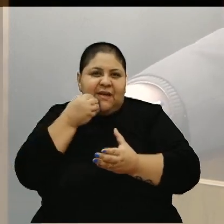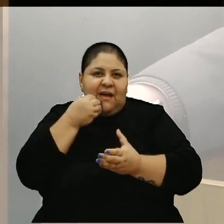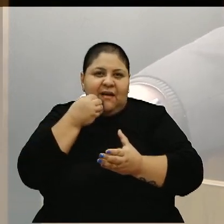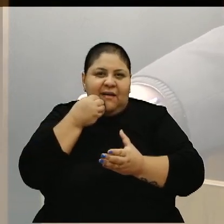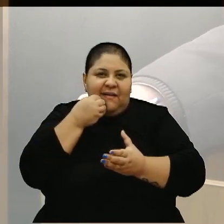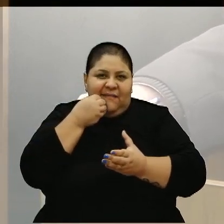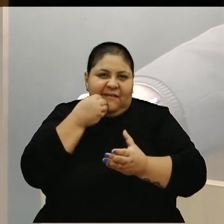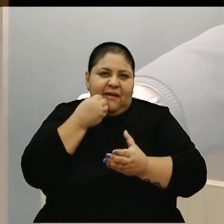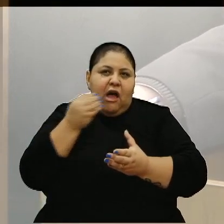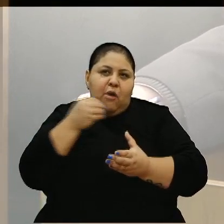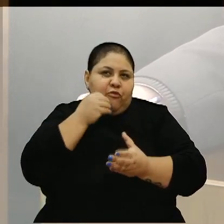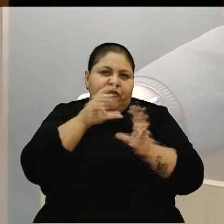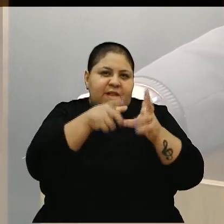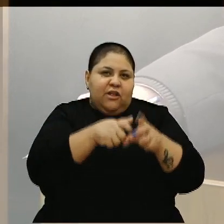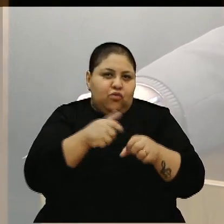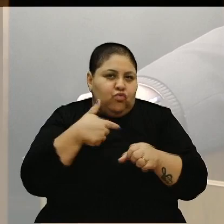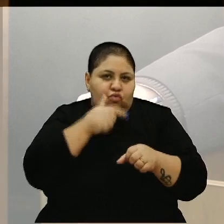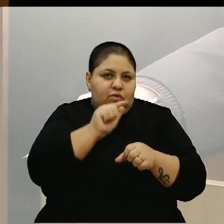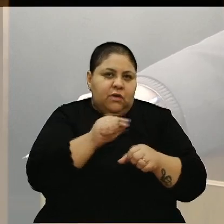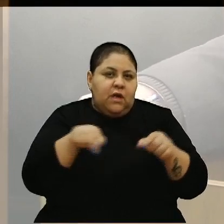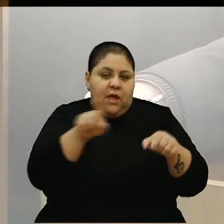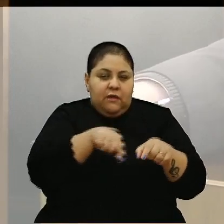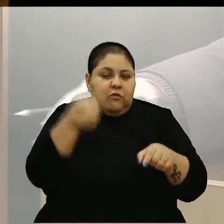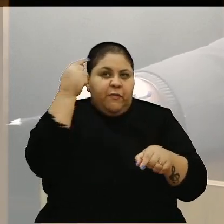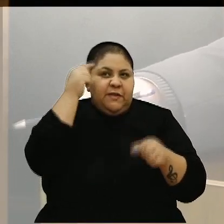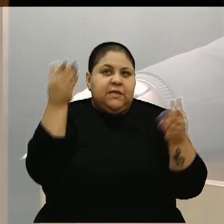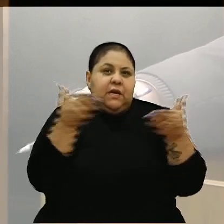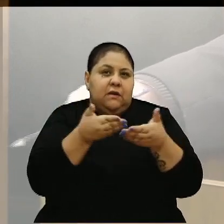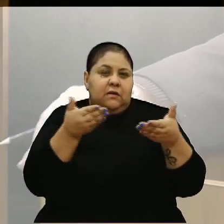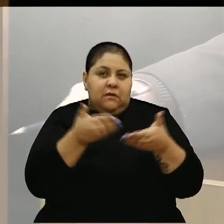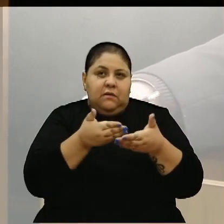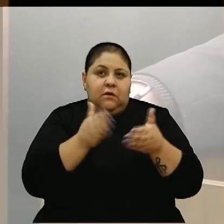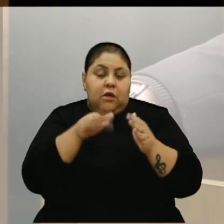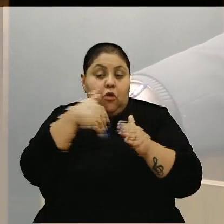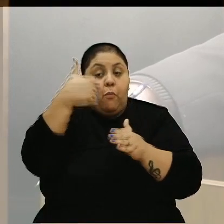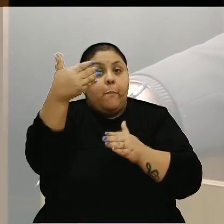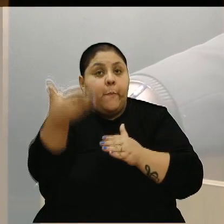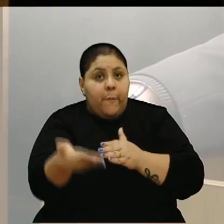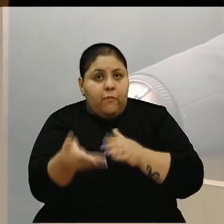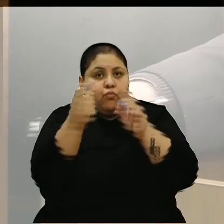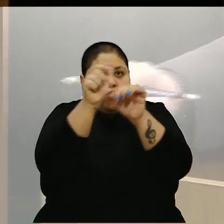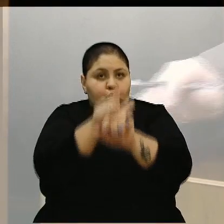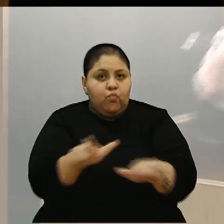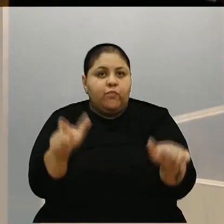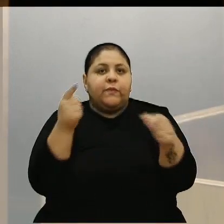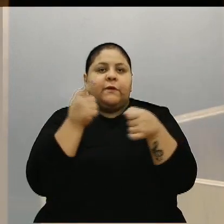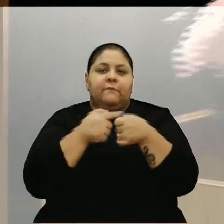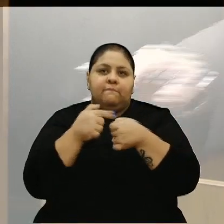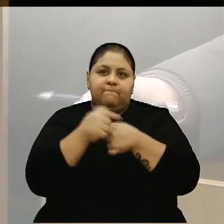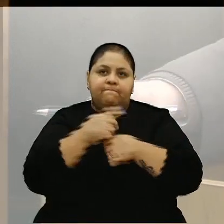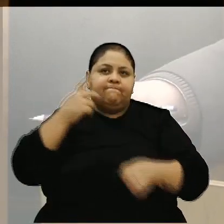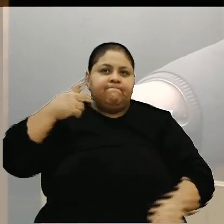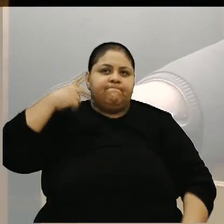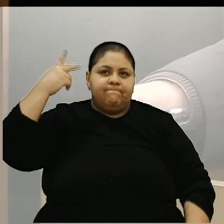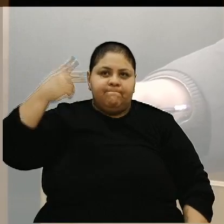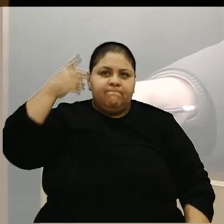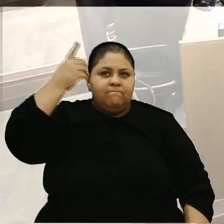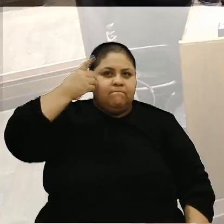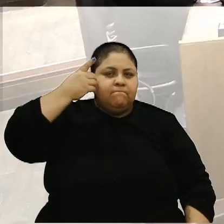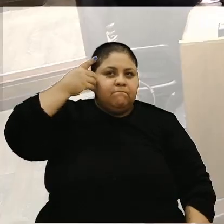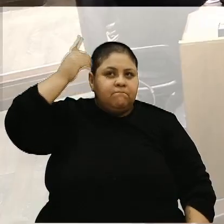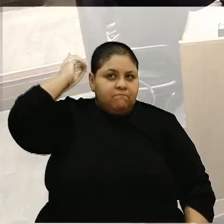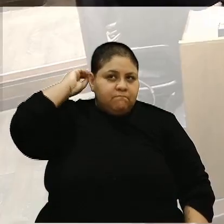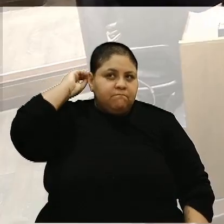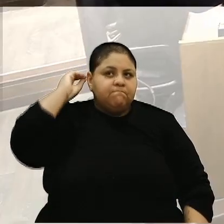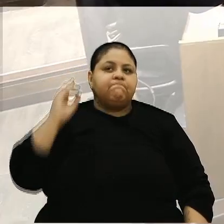nova, mas é isso que nós temos que pensar agora. O próximo passo é limpar as cidades. Vereador Lucas. Não,